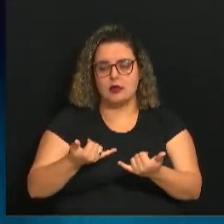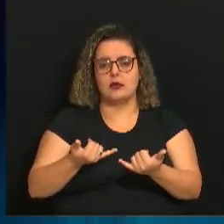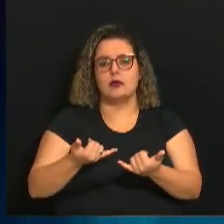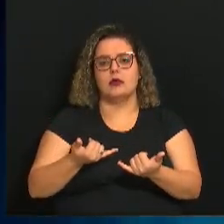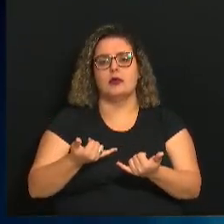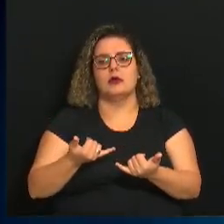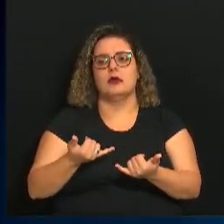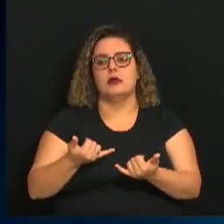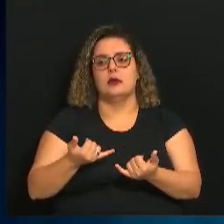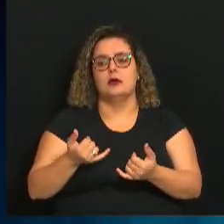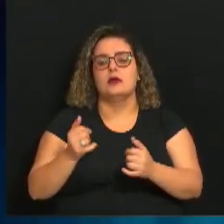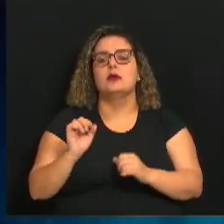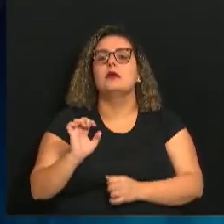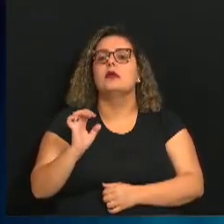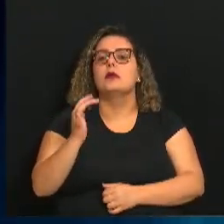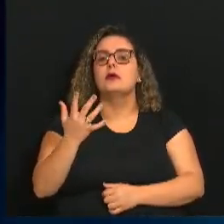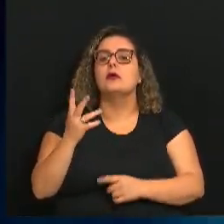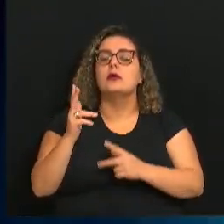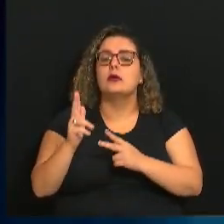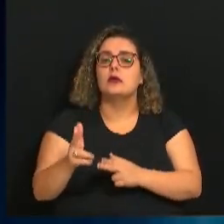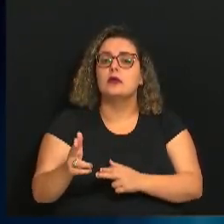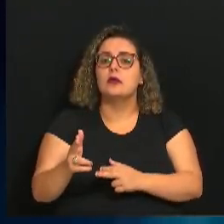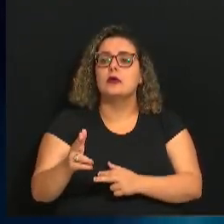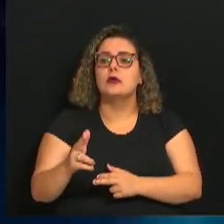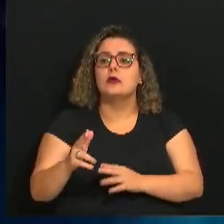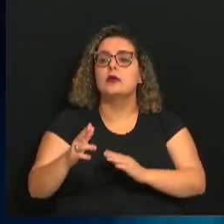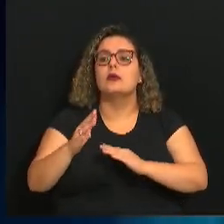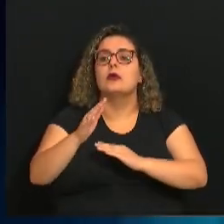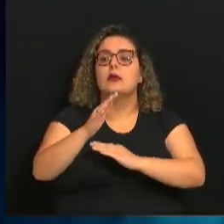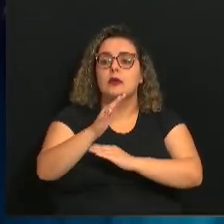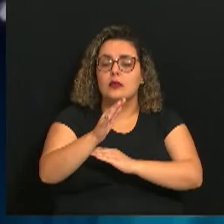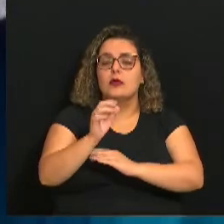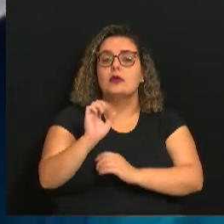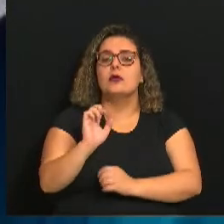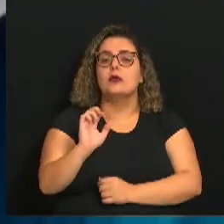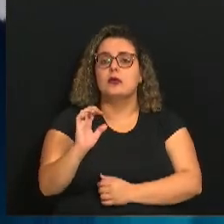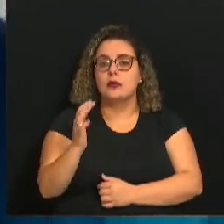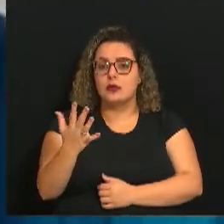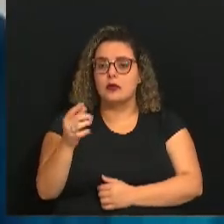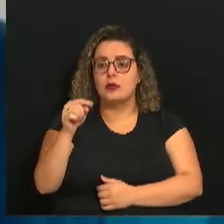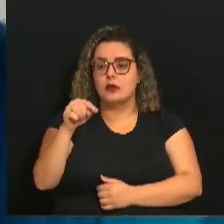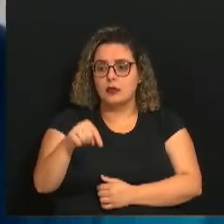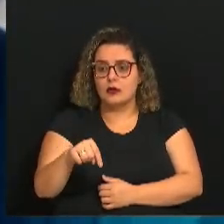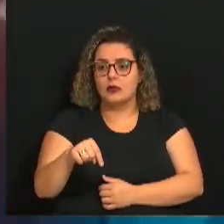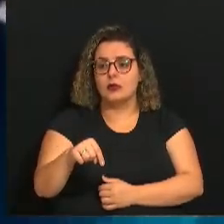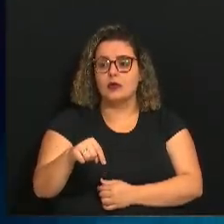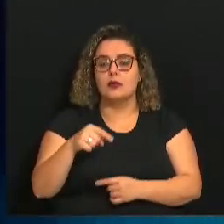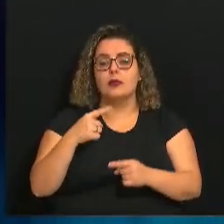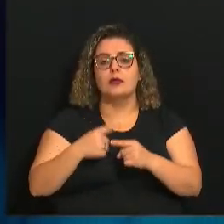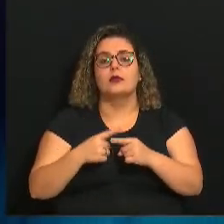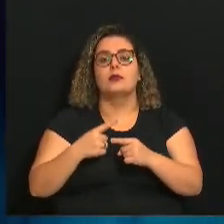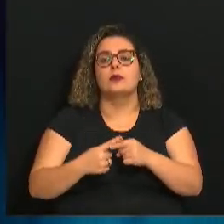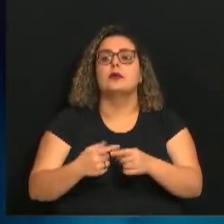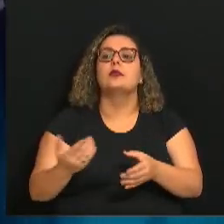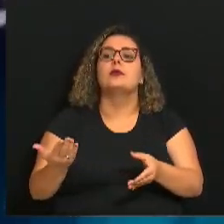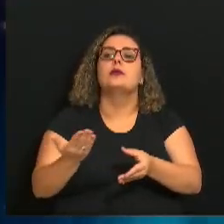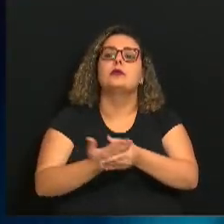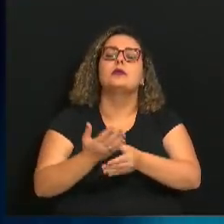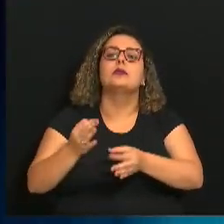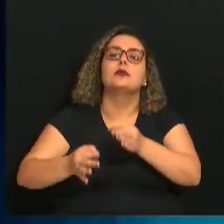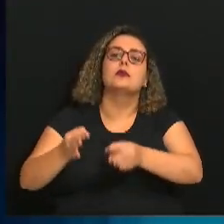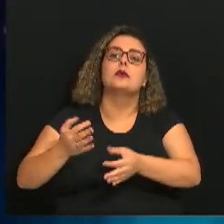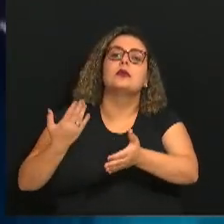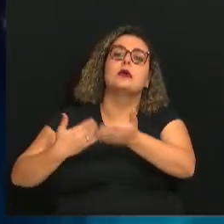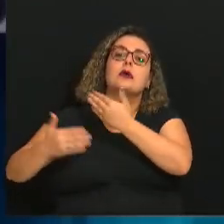estava acontecendo a mesma coisa que aconteceu aqui na Câmara Municipal, que foi por conta de processos judiciais anteriores, a